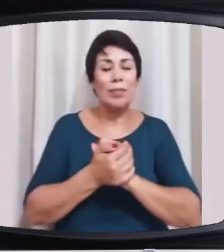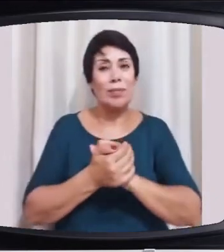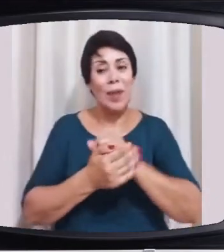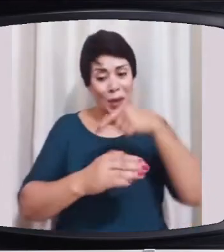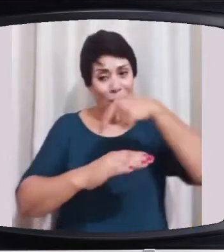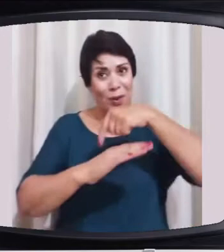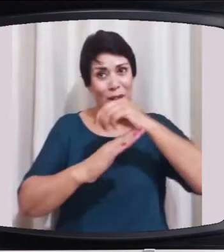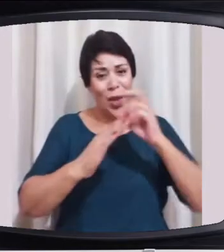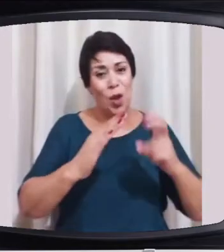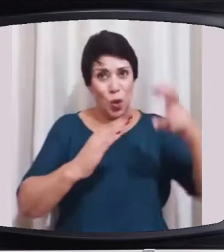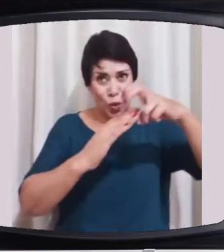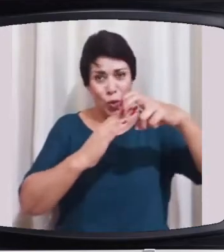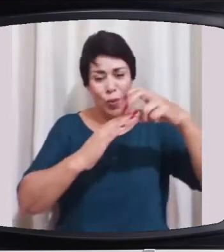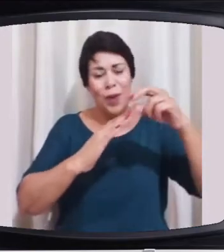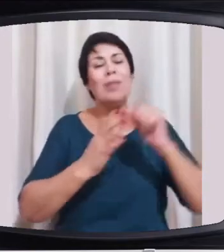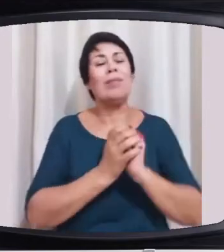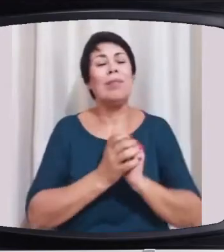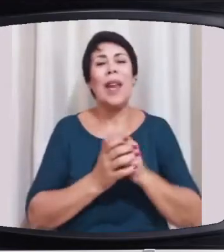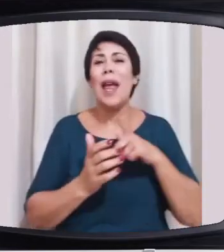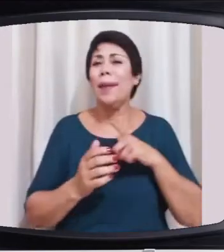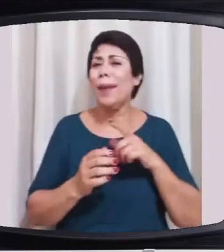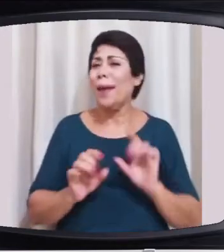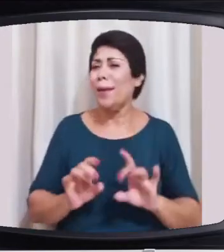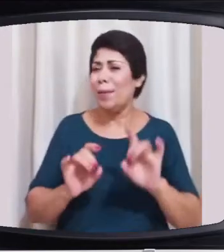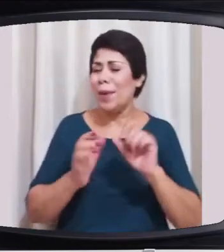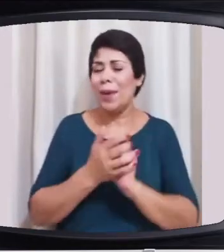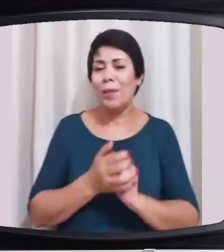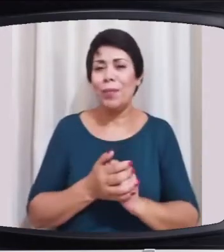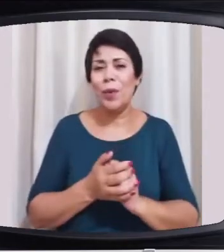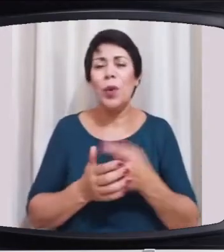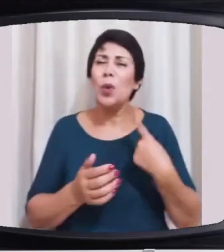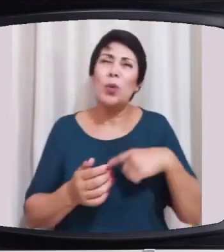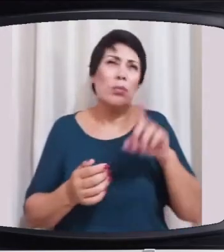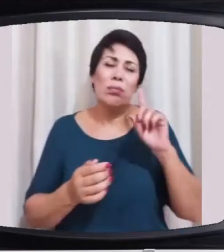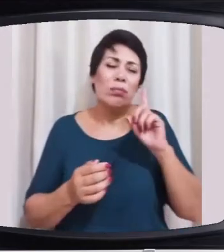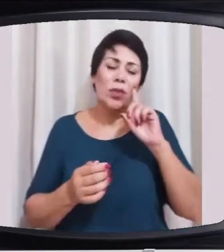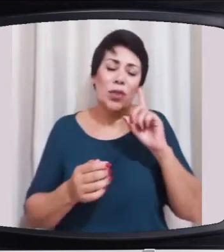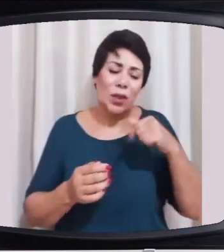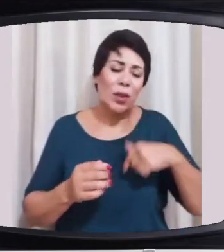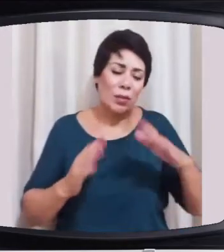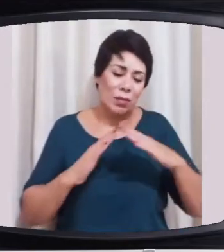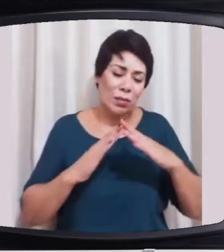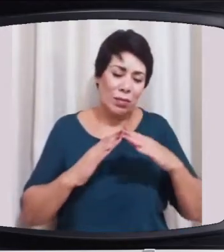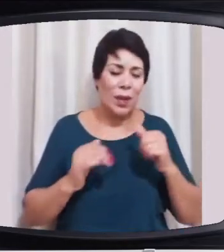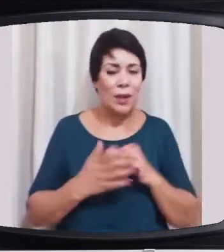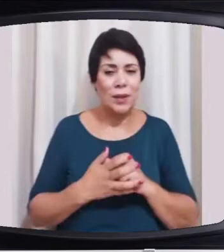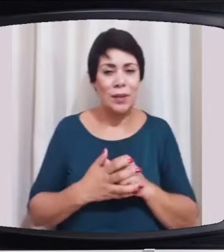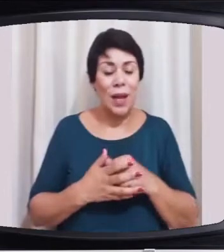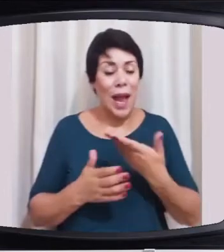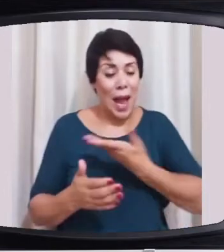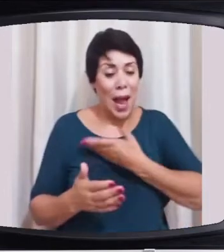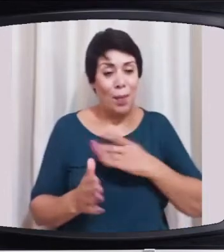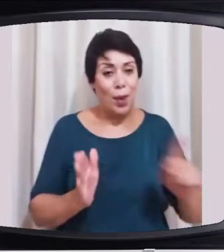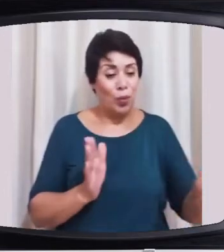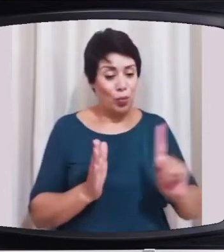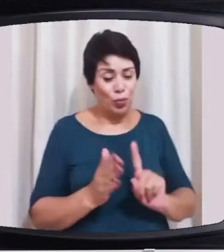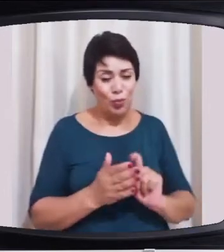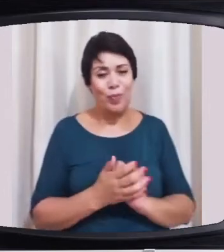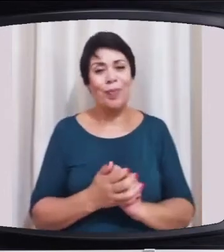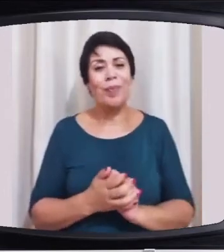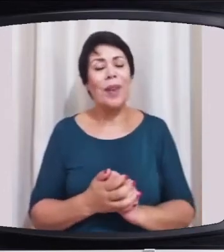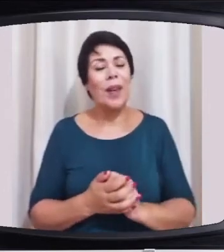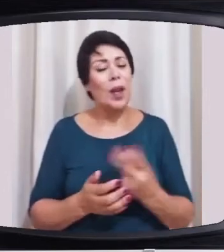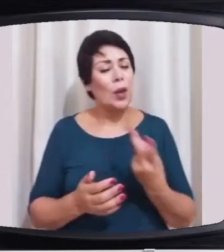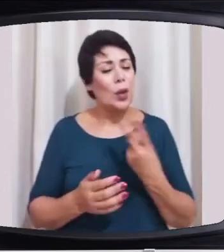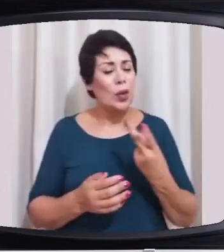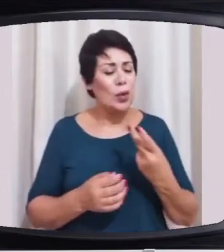especial, porque eu estava aqui numa noite, um amigo meu veio trocar ideia comigo, Harrison, e nós